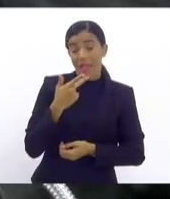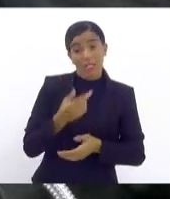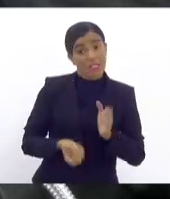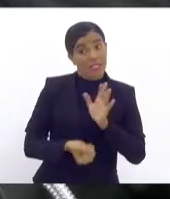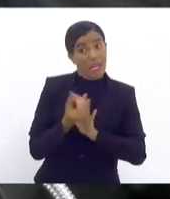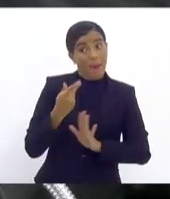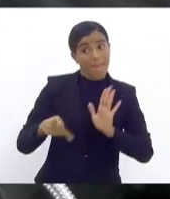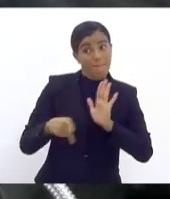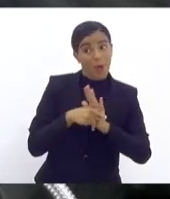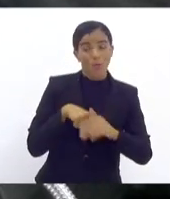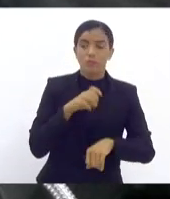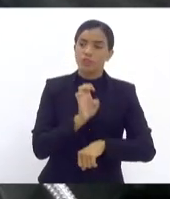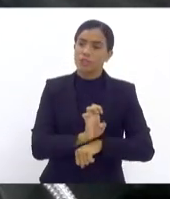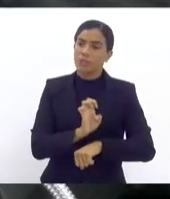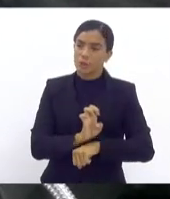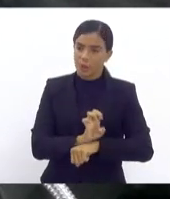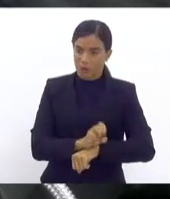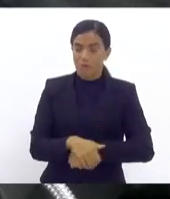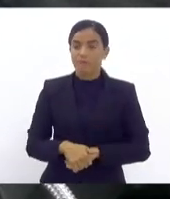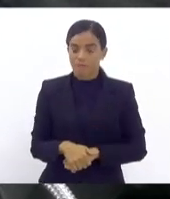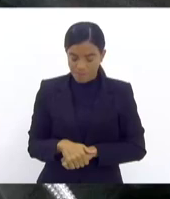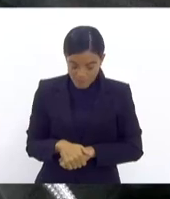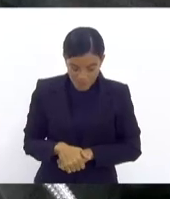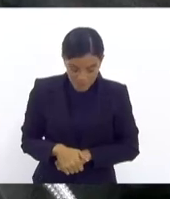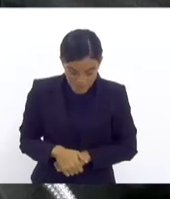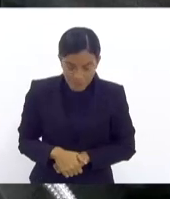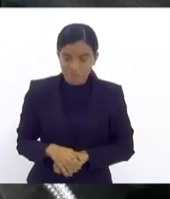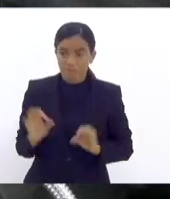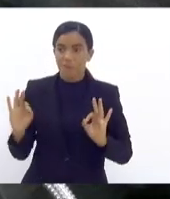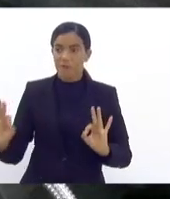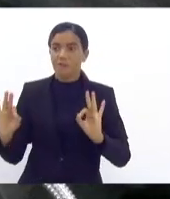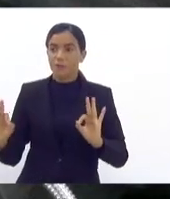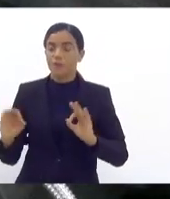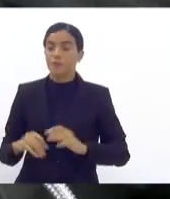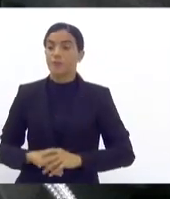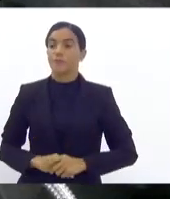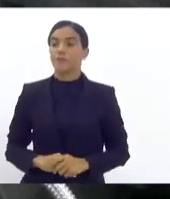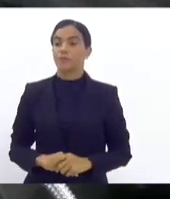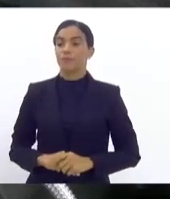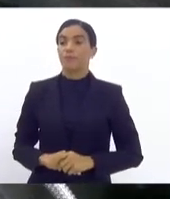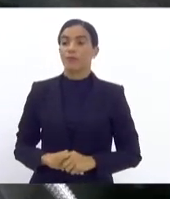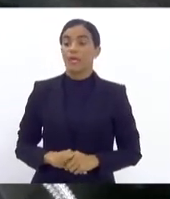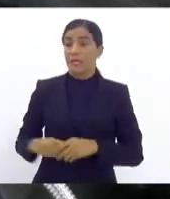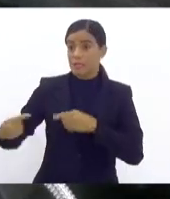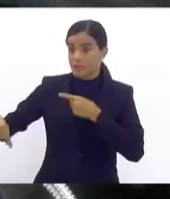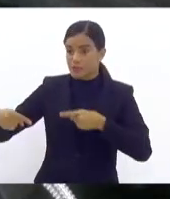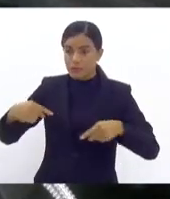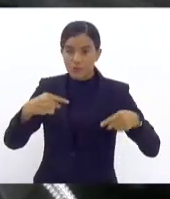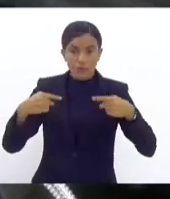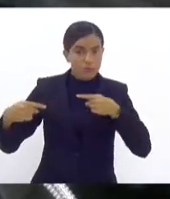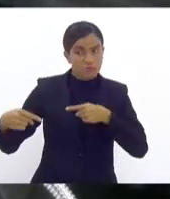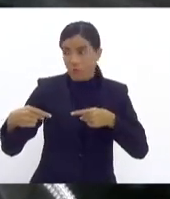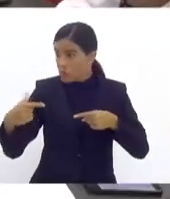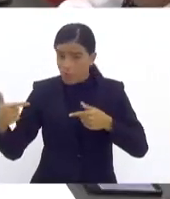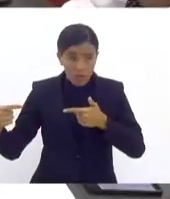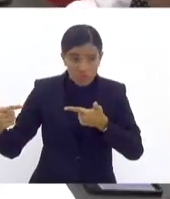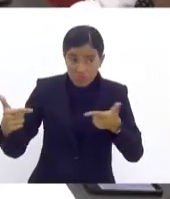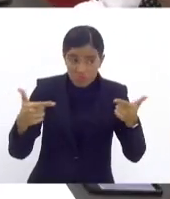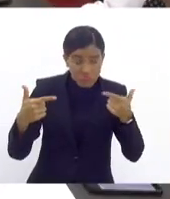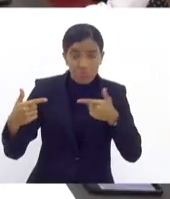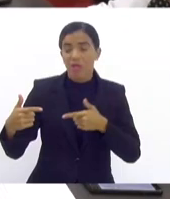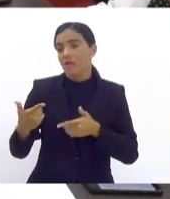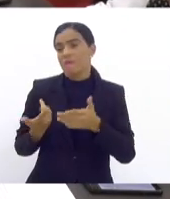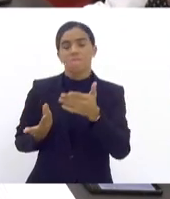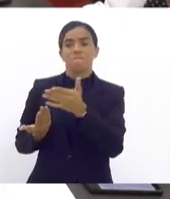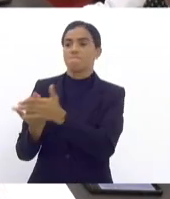criar um estadual, transformei similar em autorizativo. Similar ao autorizado, perfeito. Tá bom. Em discussão, não havendo quem queira discutir,